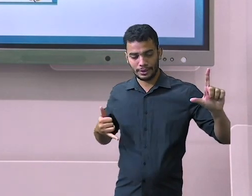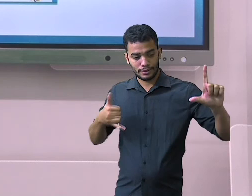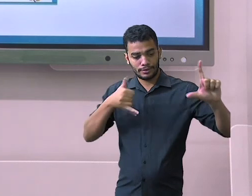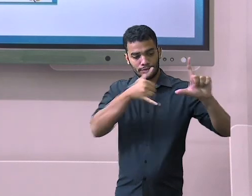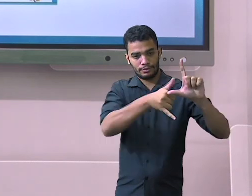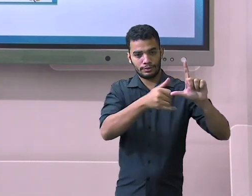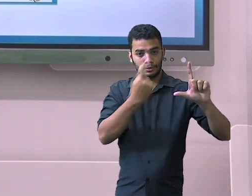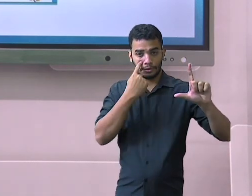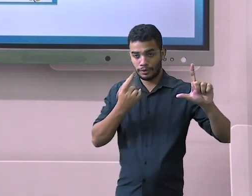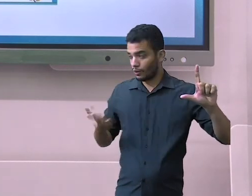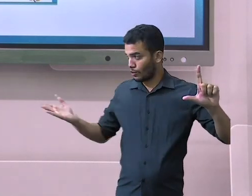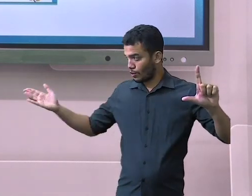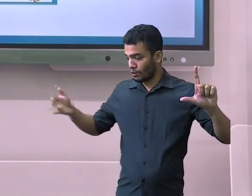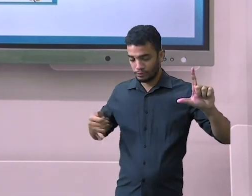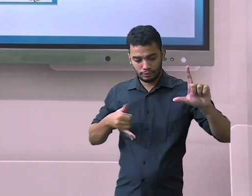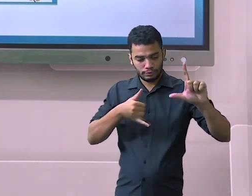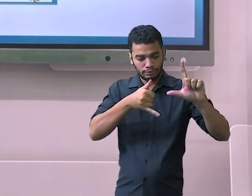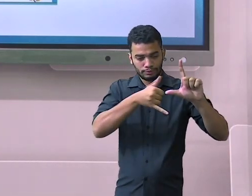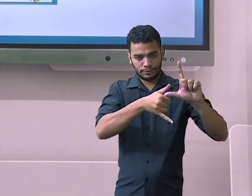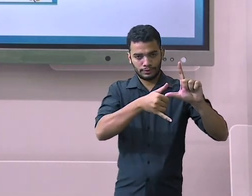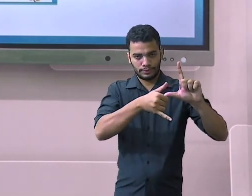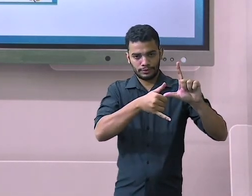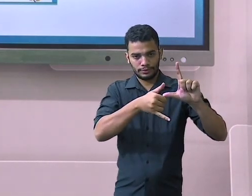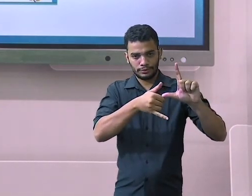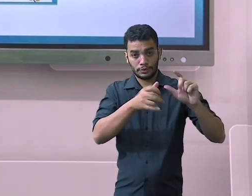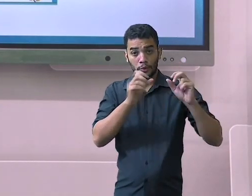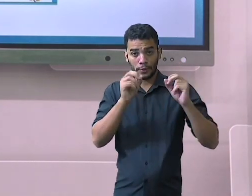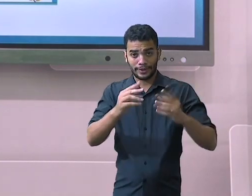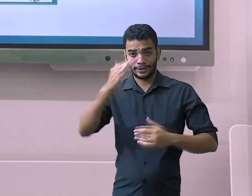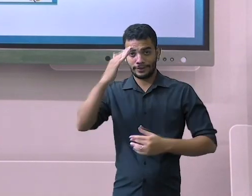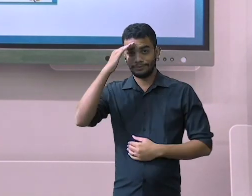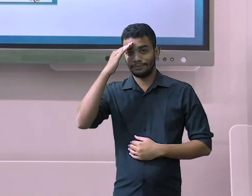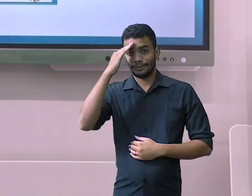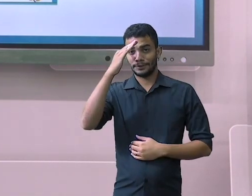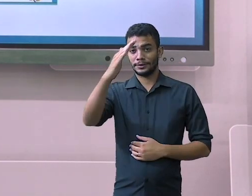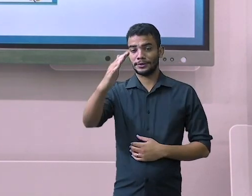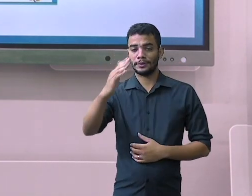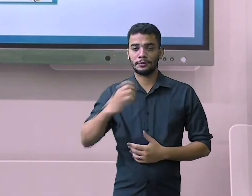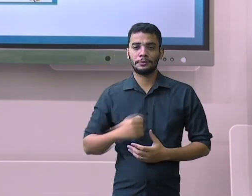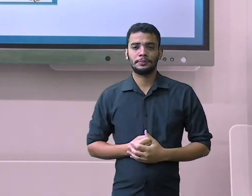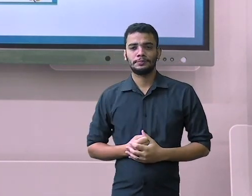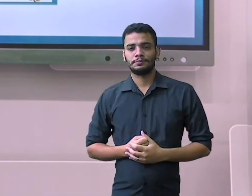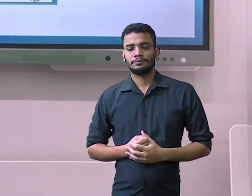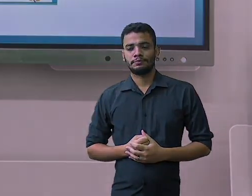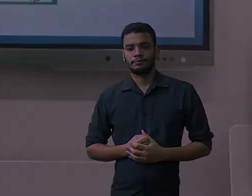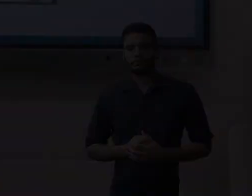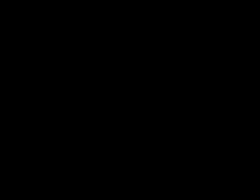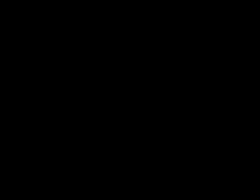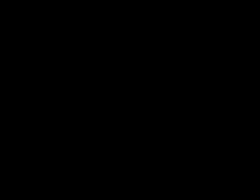celular para essa imagem que aparece no canto da tela. Até a próxima, pessoal! Tchau, tchau!